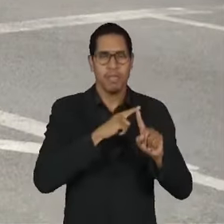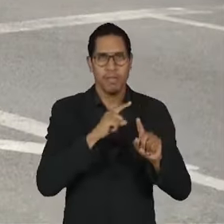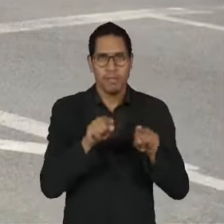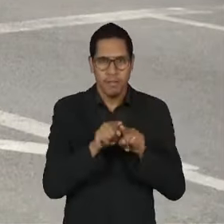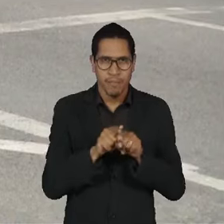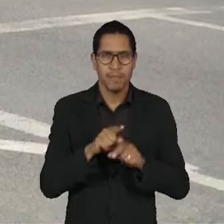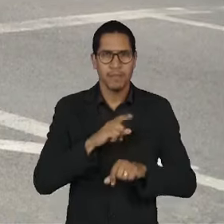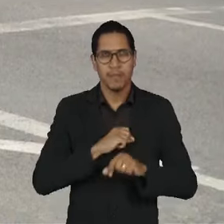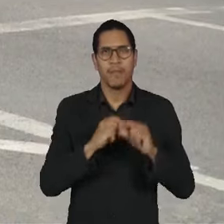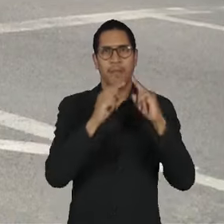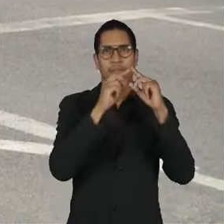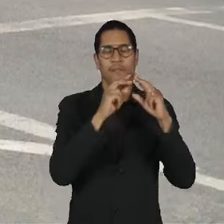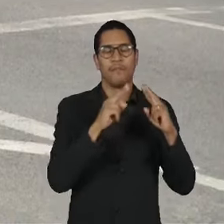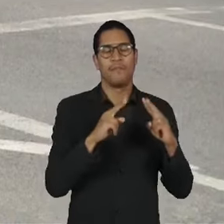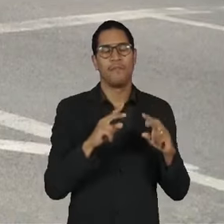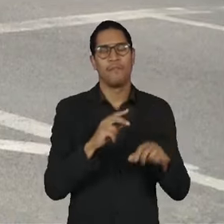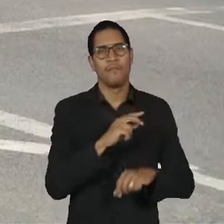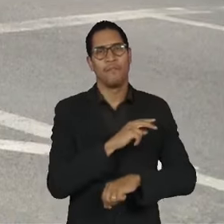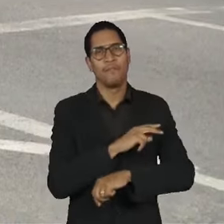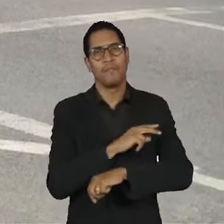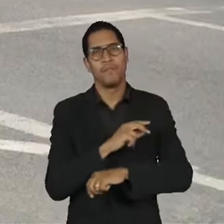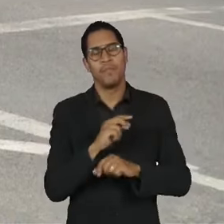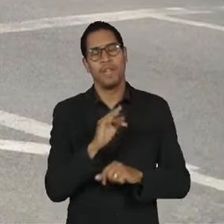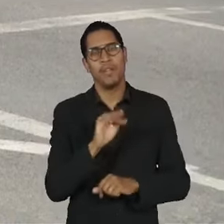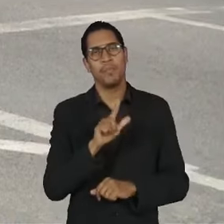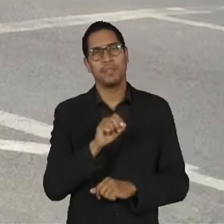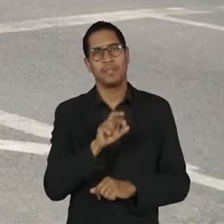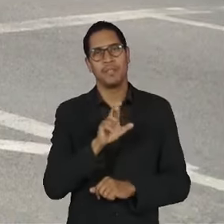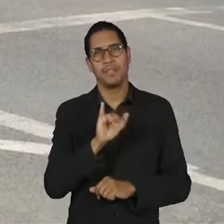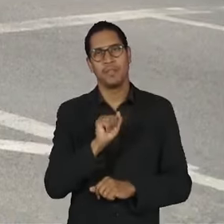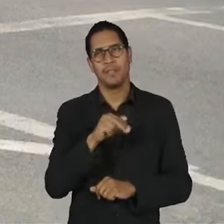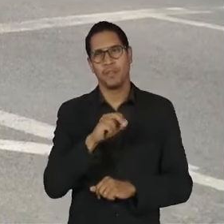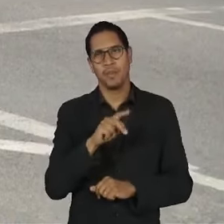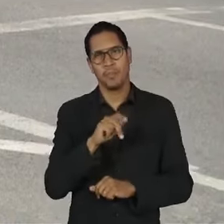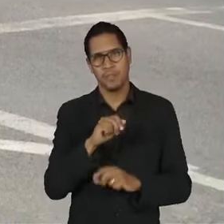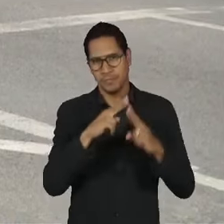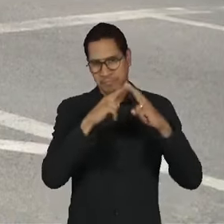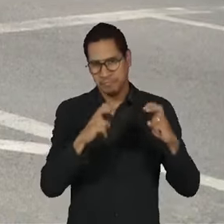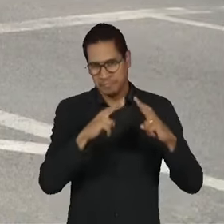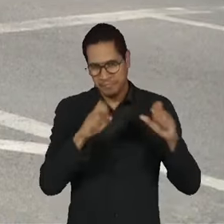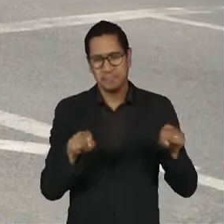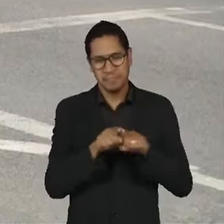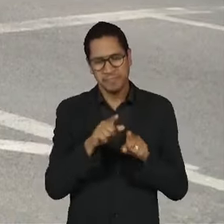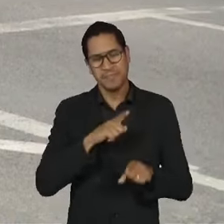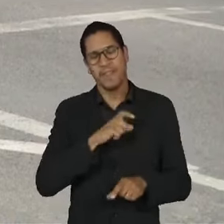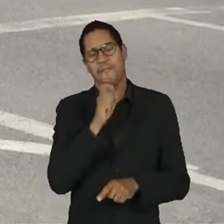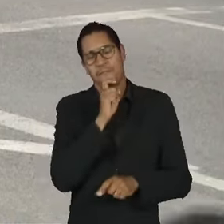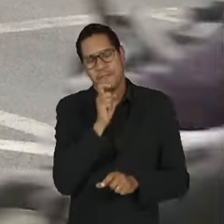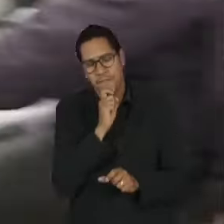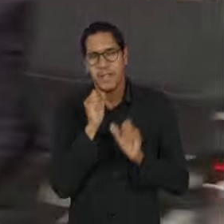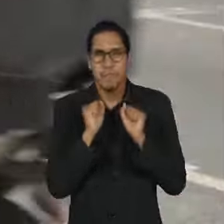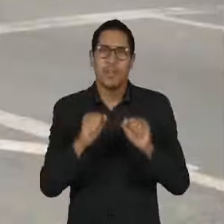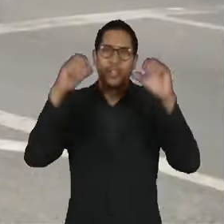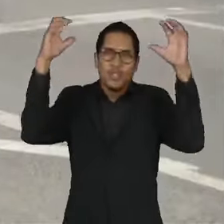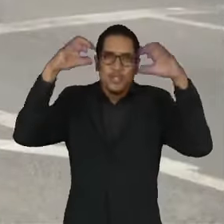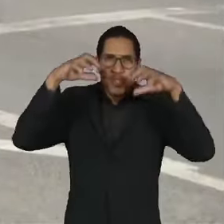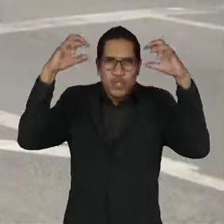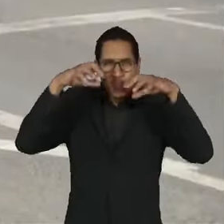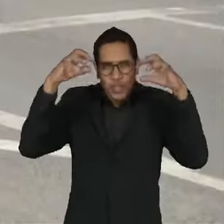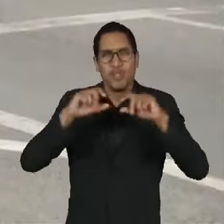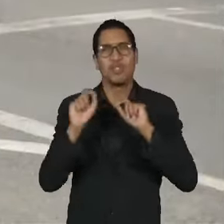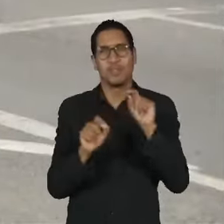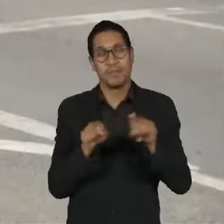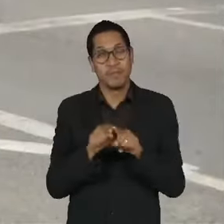mínima de 12 graus até domingo. No extremo oposto, no norte do país, tem previsão de pancada de chuva